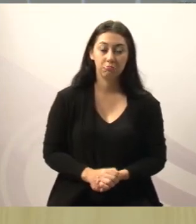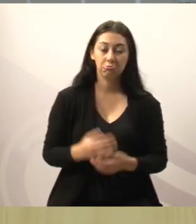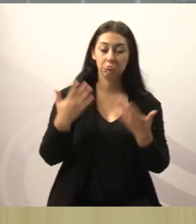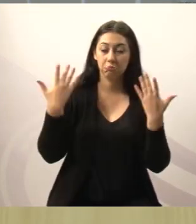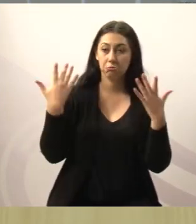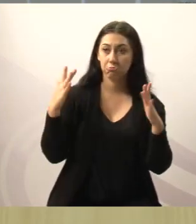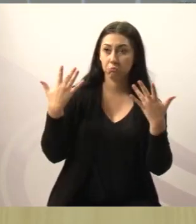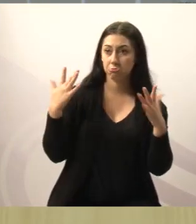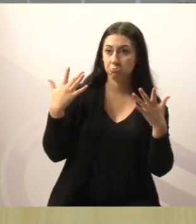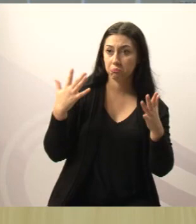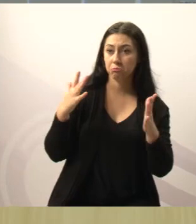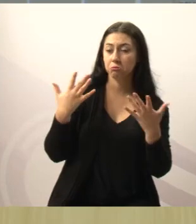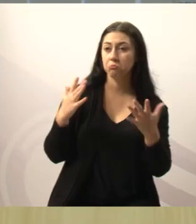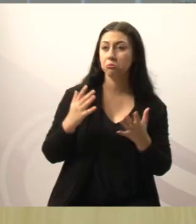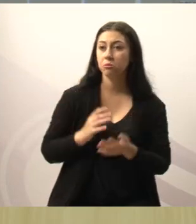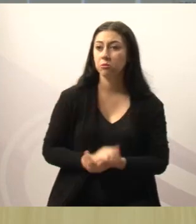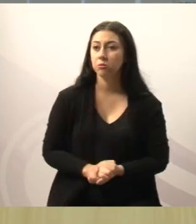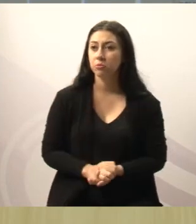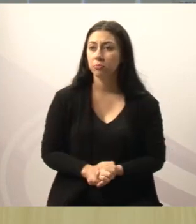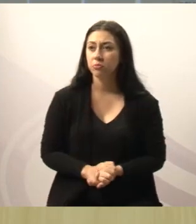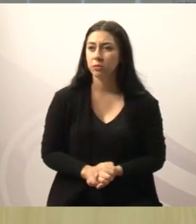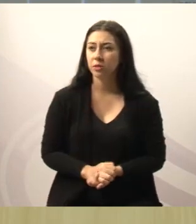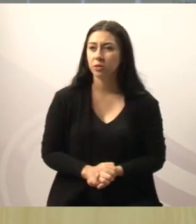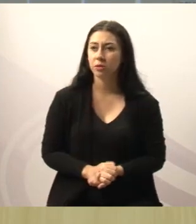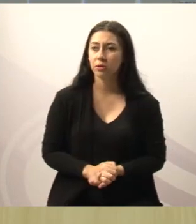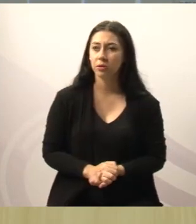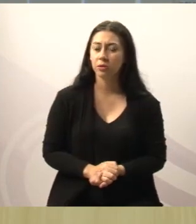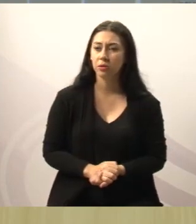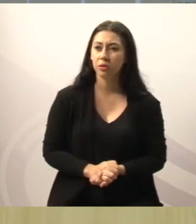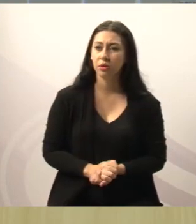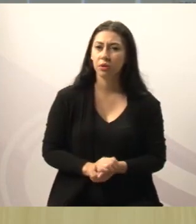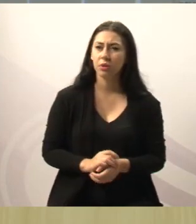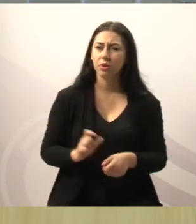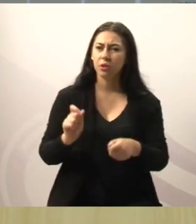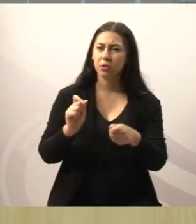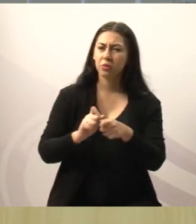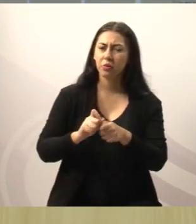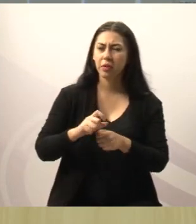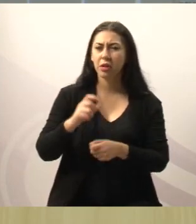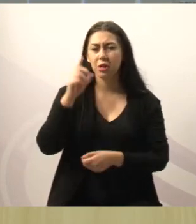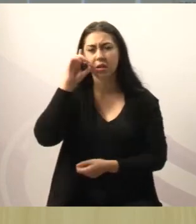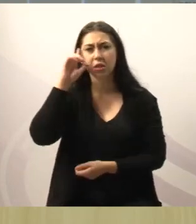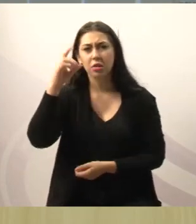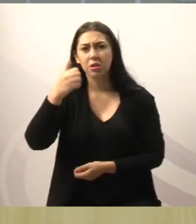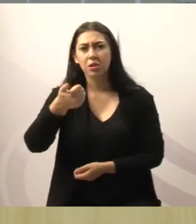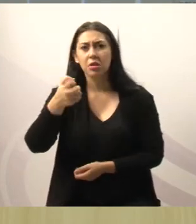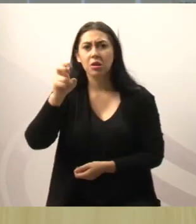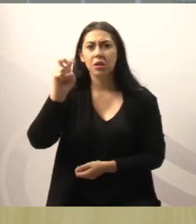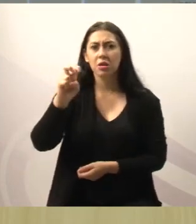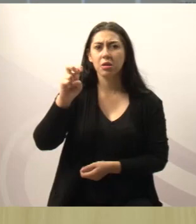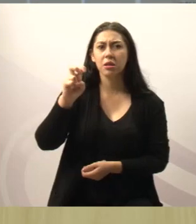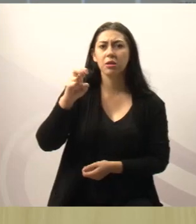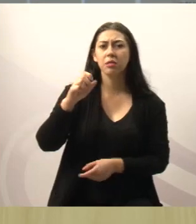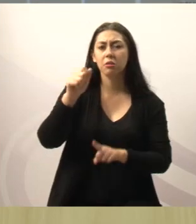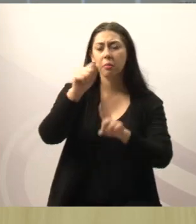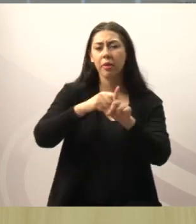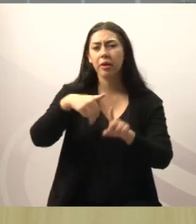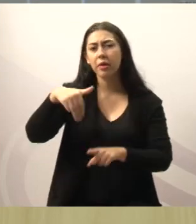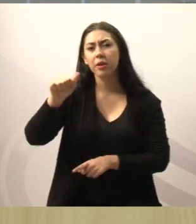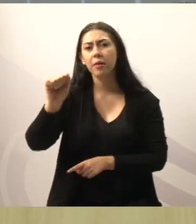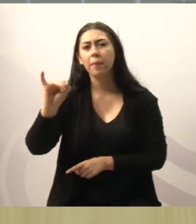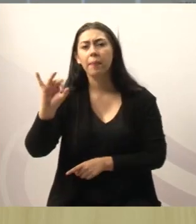Congratula a Rádio Mensagem pela realização no dia 15 de maio da Live do Bem, com